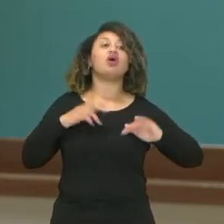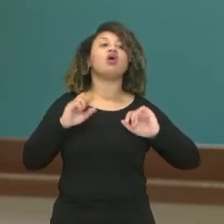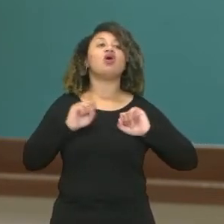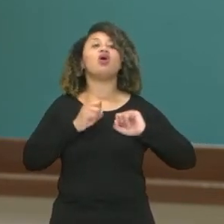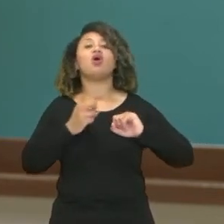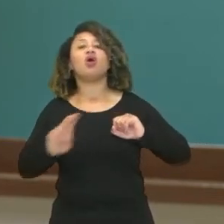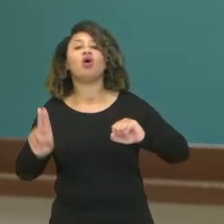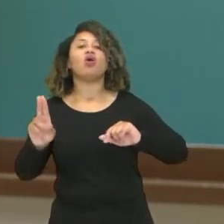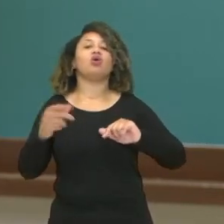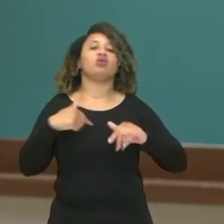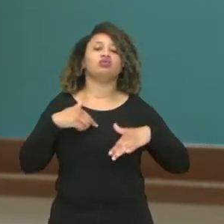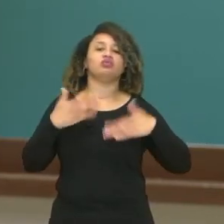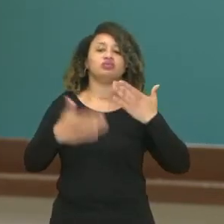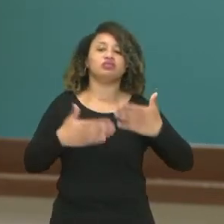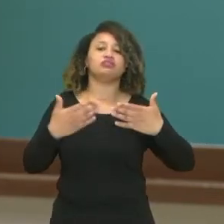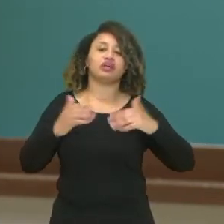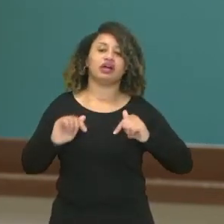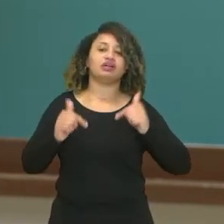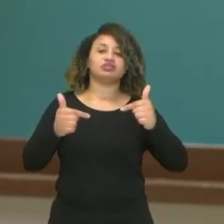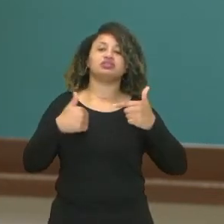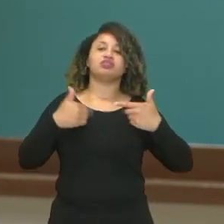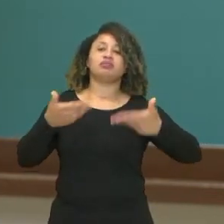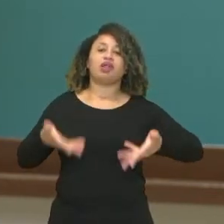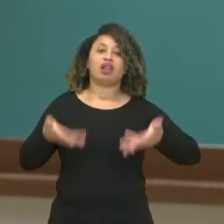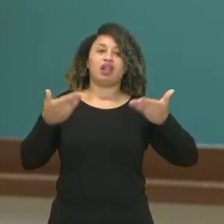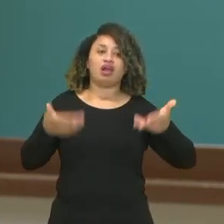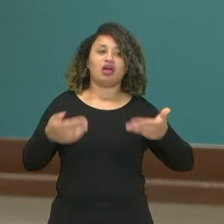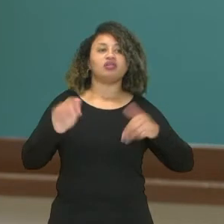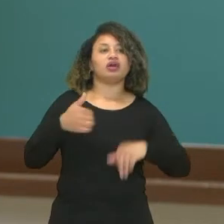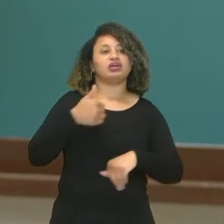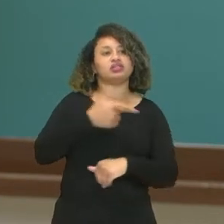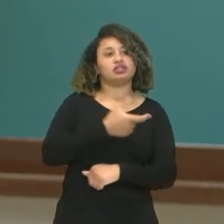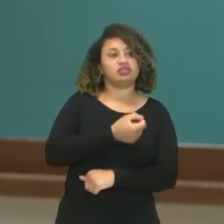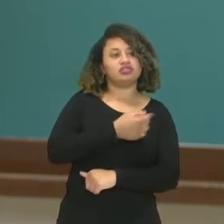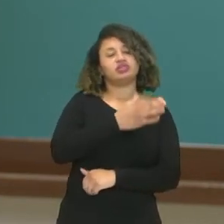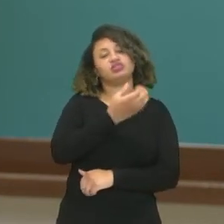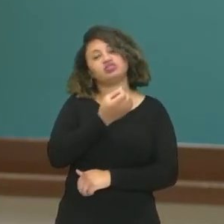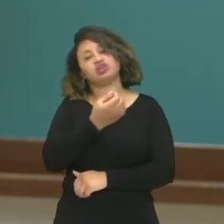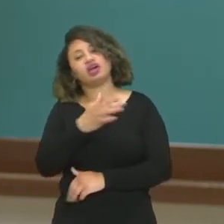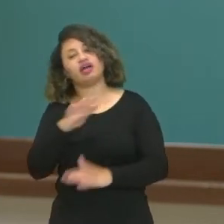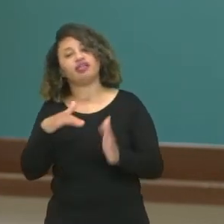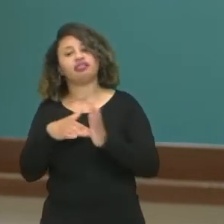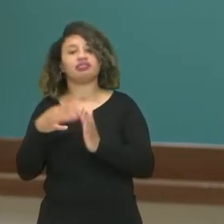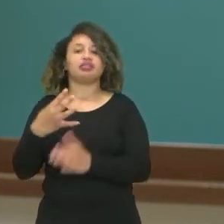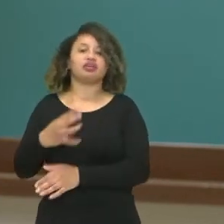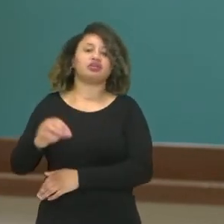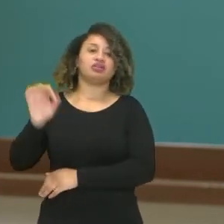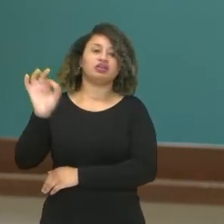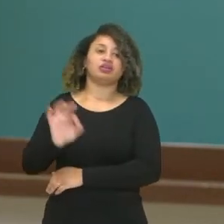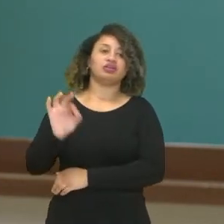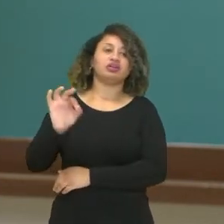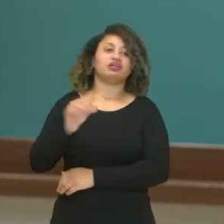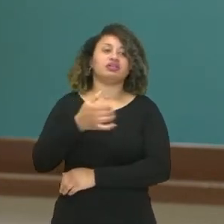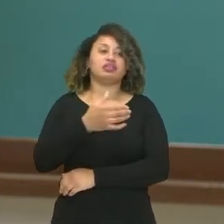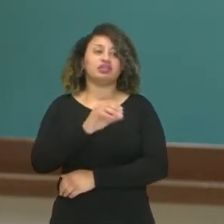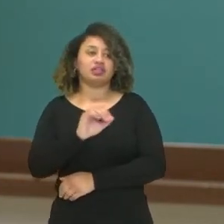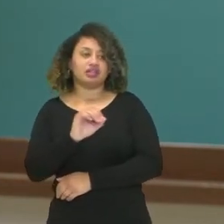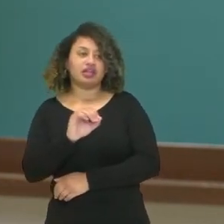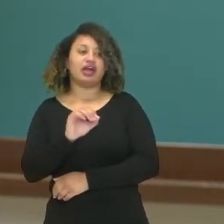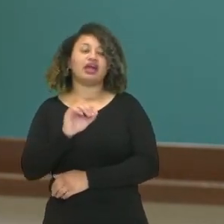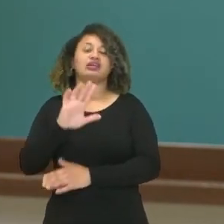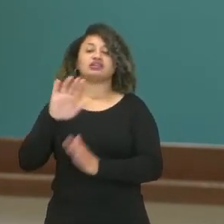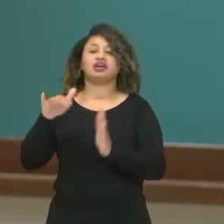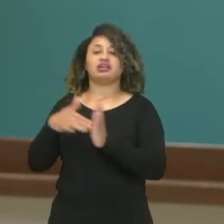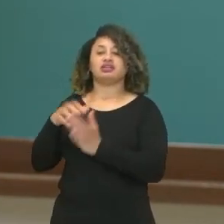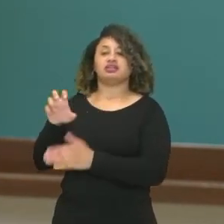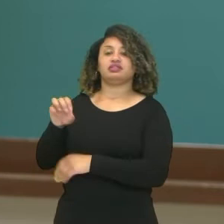baixa intensidade. E aí seria de 20% a 40% do VO2 máximo durante 10 a 5